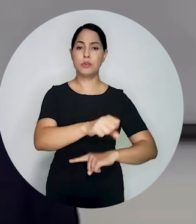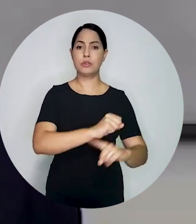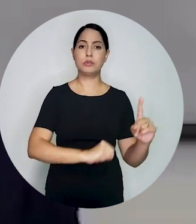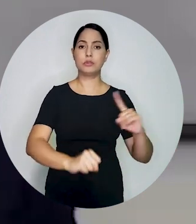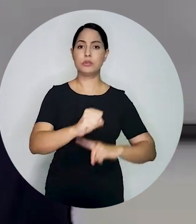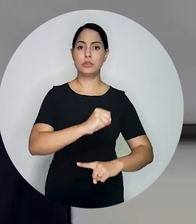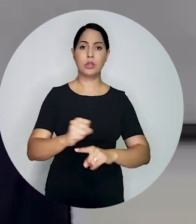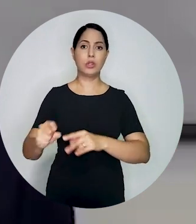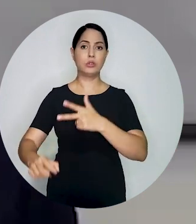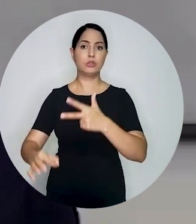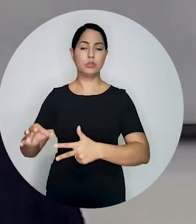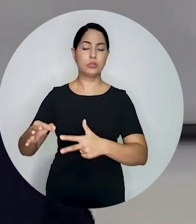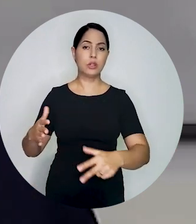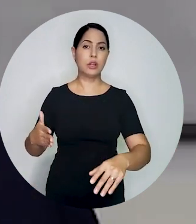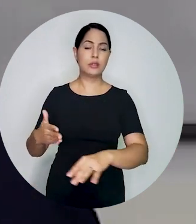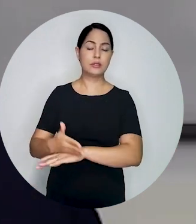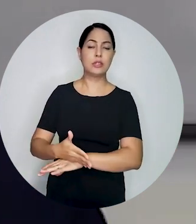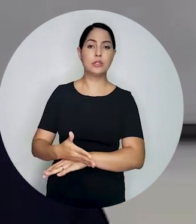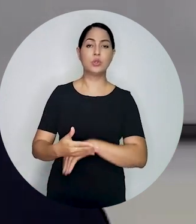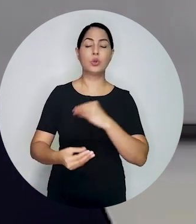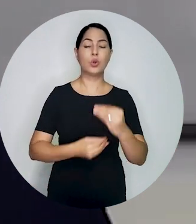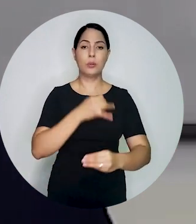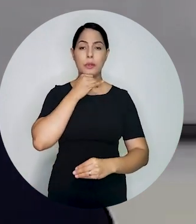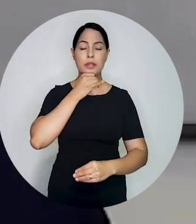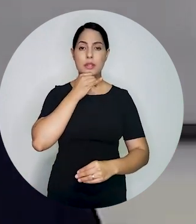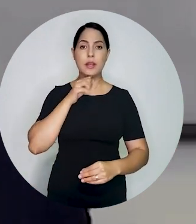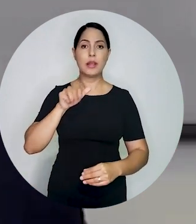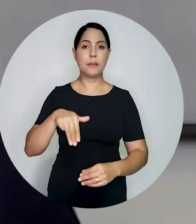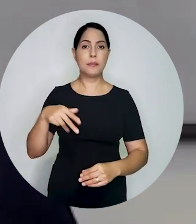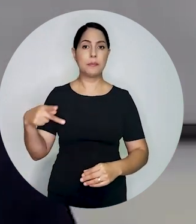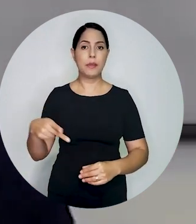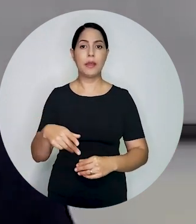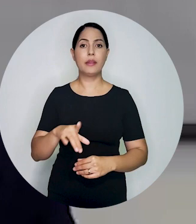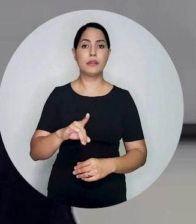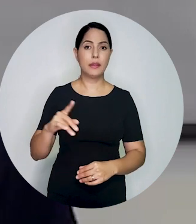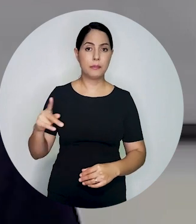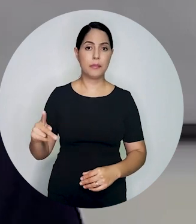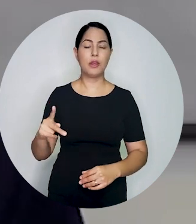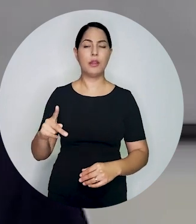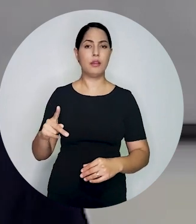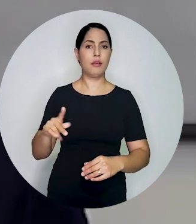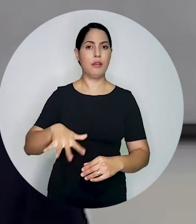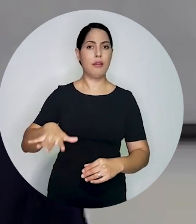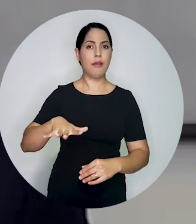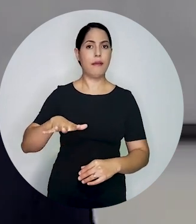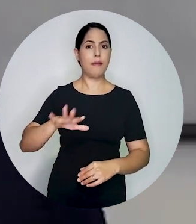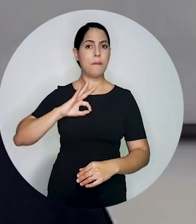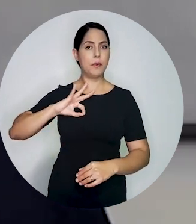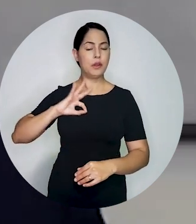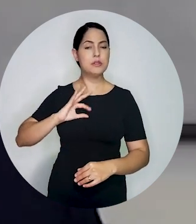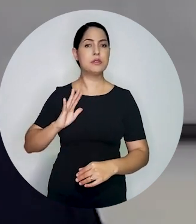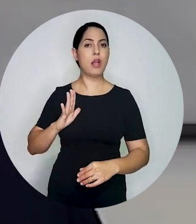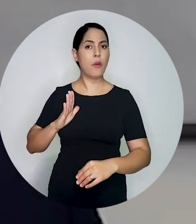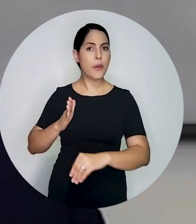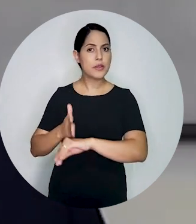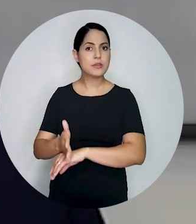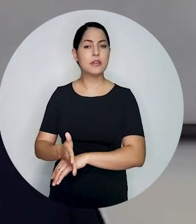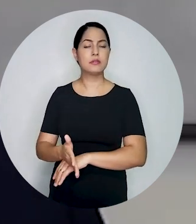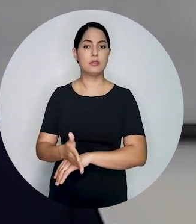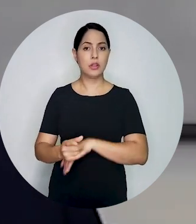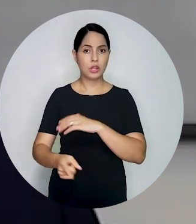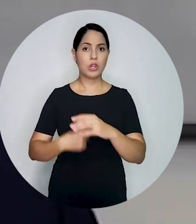jurisdicionado ao Poder Judiciário, ao Ministério Público, ao sistema da polícia, justamente para